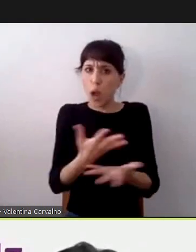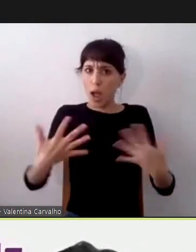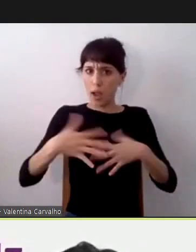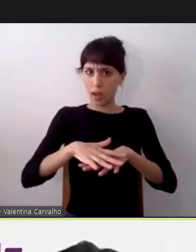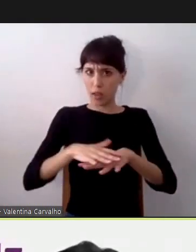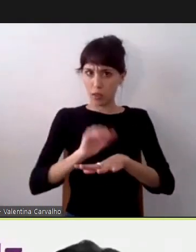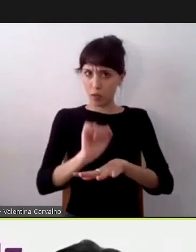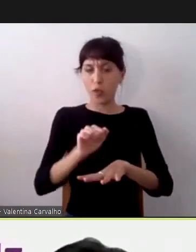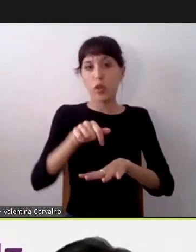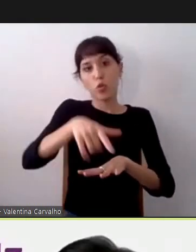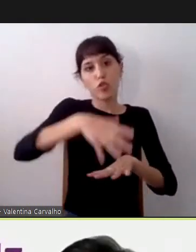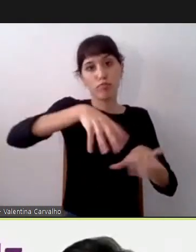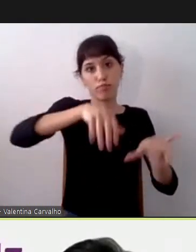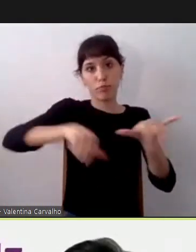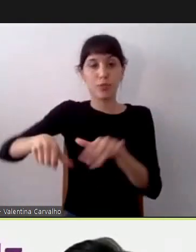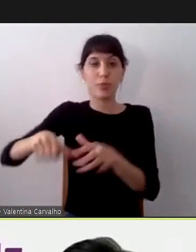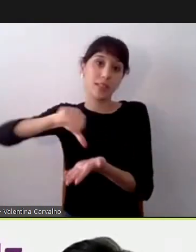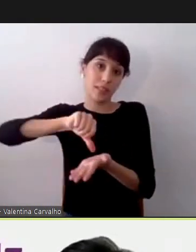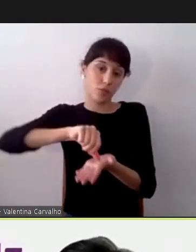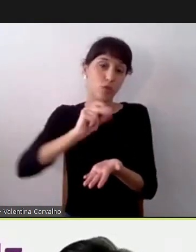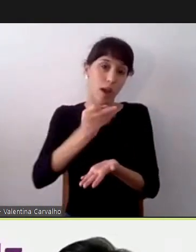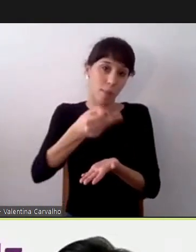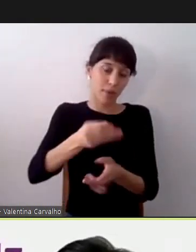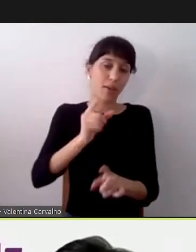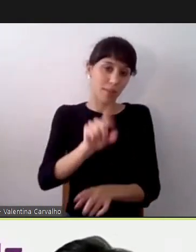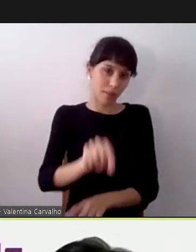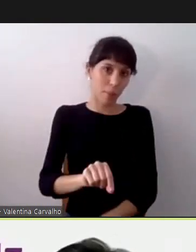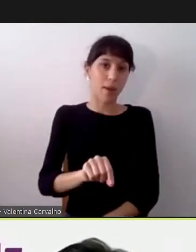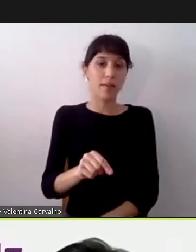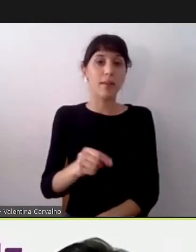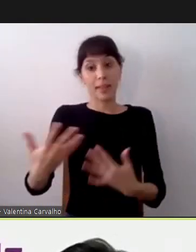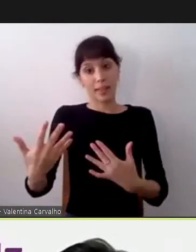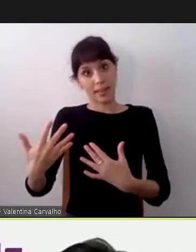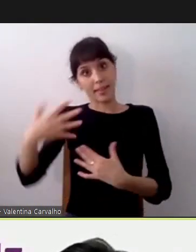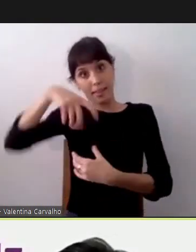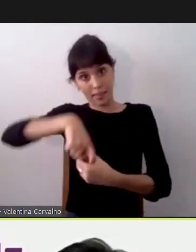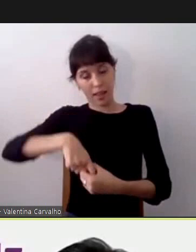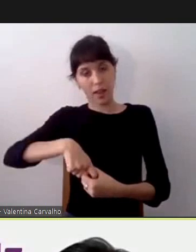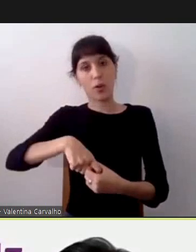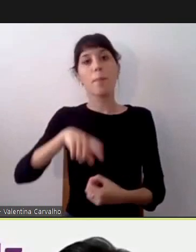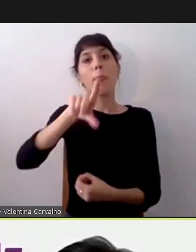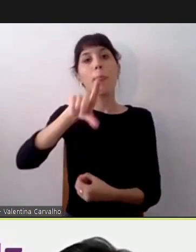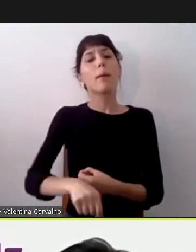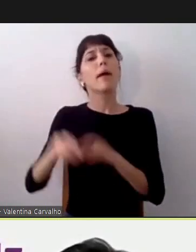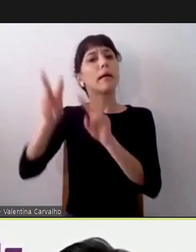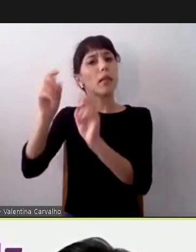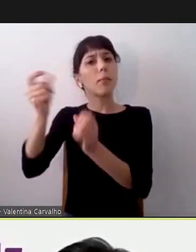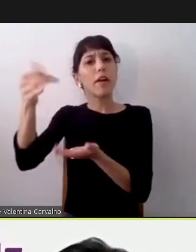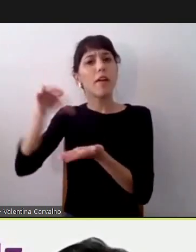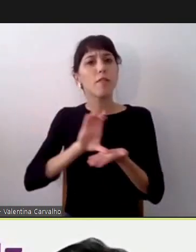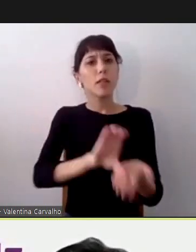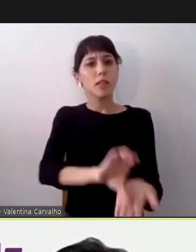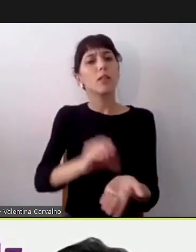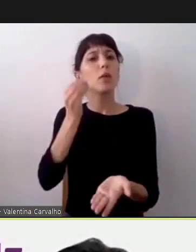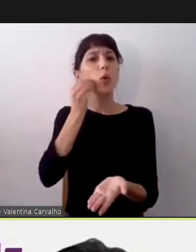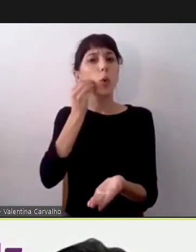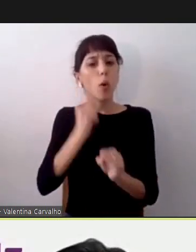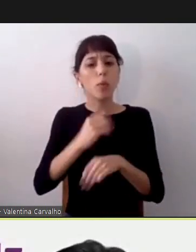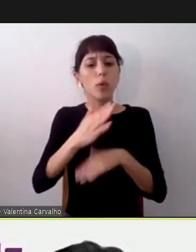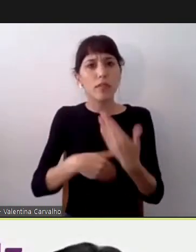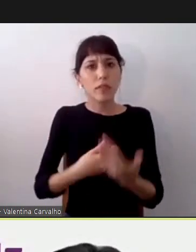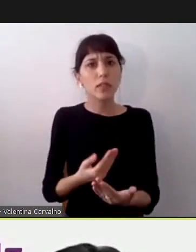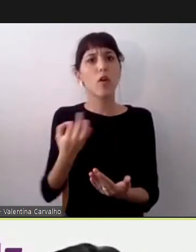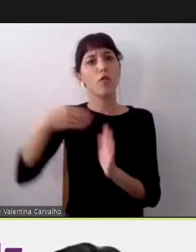que naturalmente os centros Qualifica AP também integram, a questão do financiamento, a questão da intervenção do